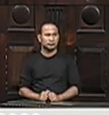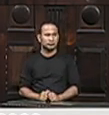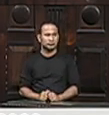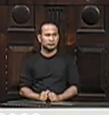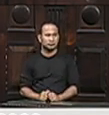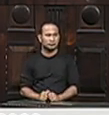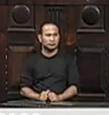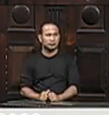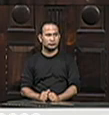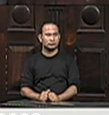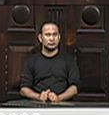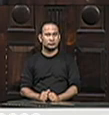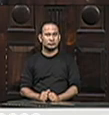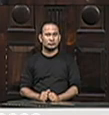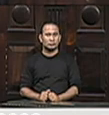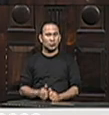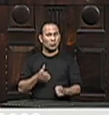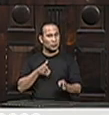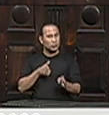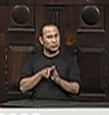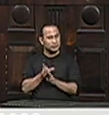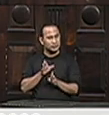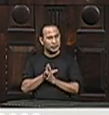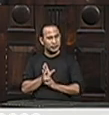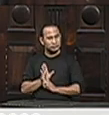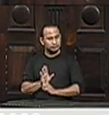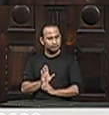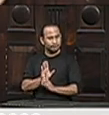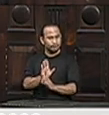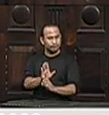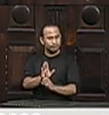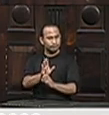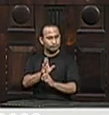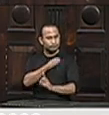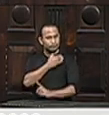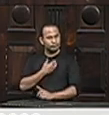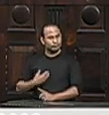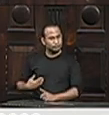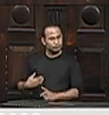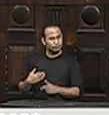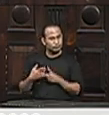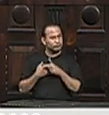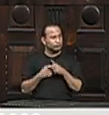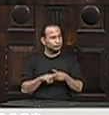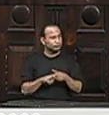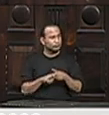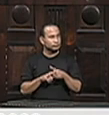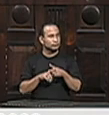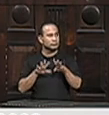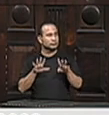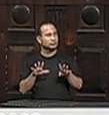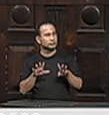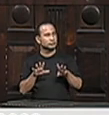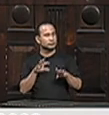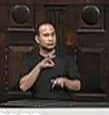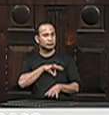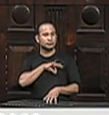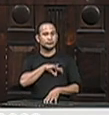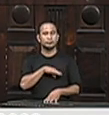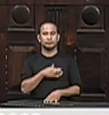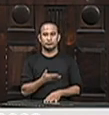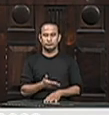presidente, mas o tema aqui é o Conselho Estadual do Trabalho, Emprego e Geração de